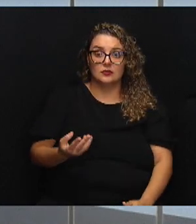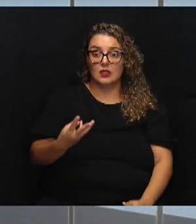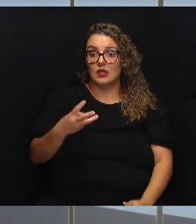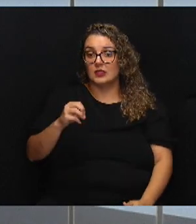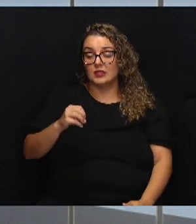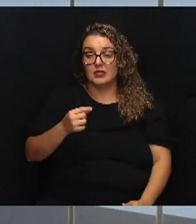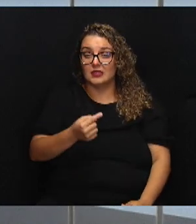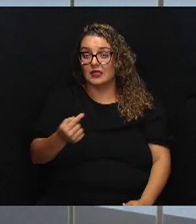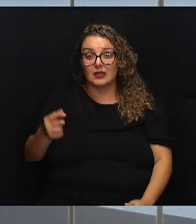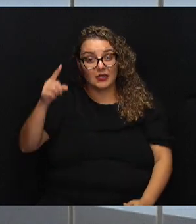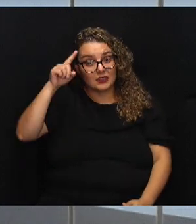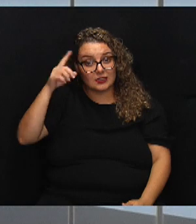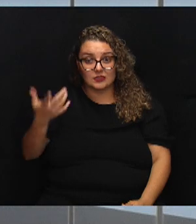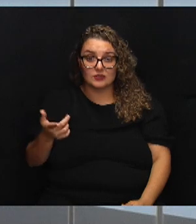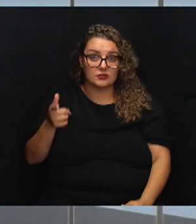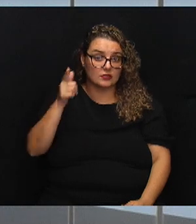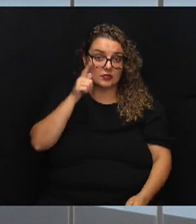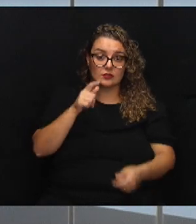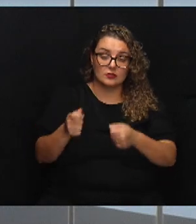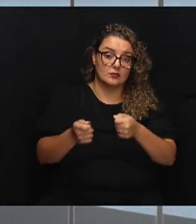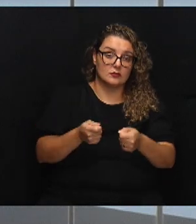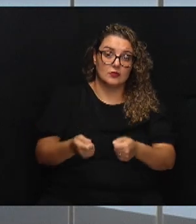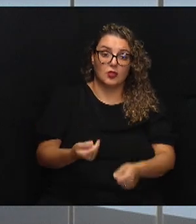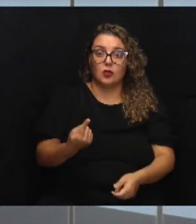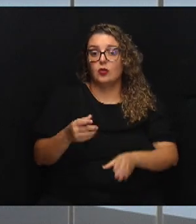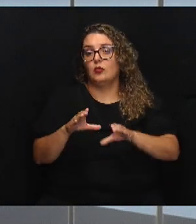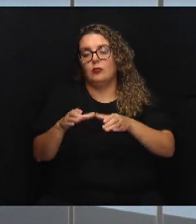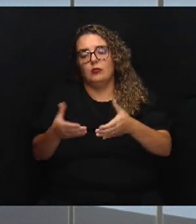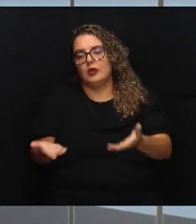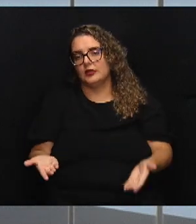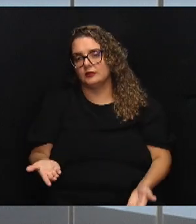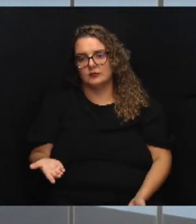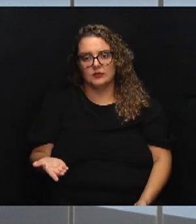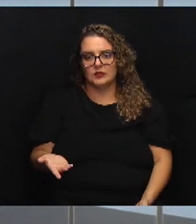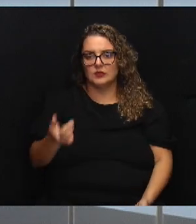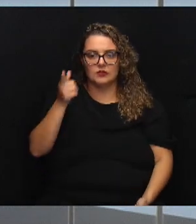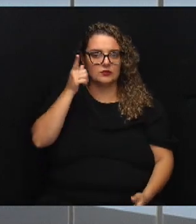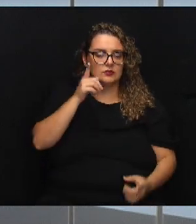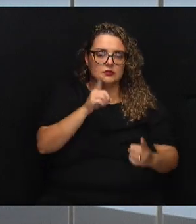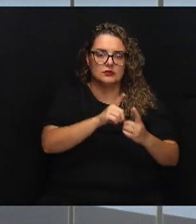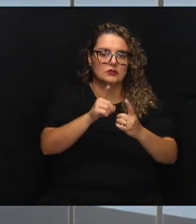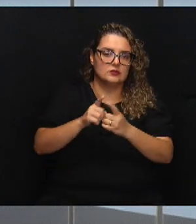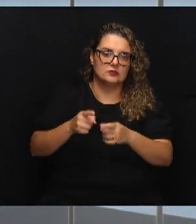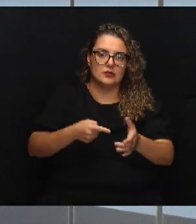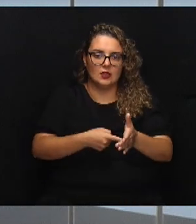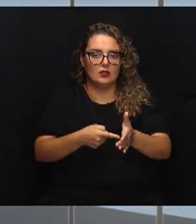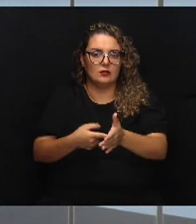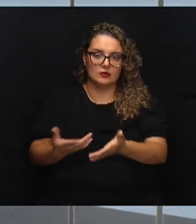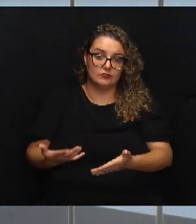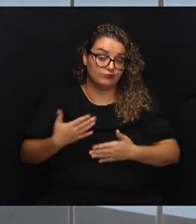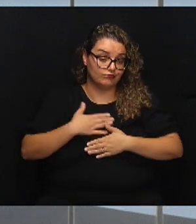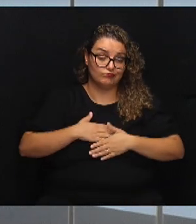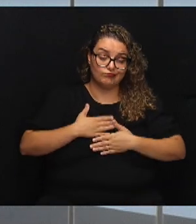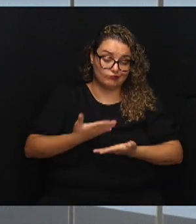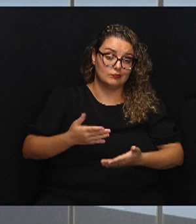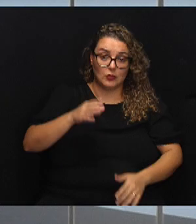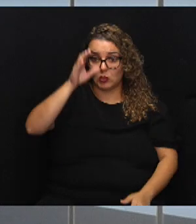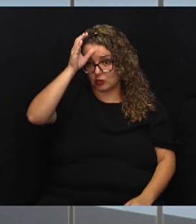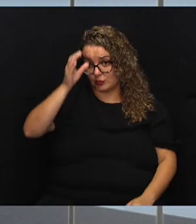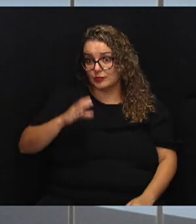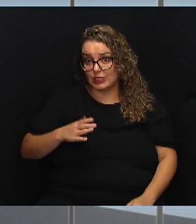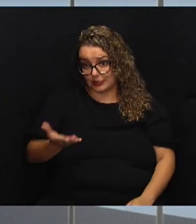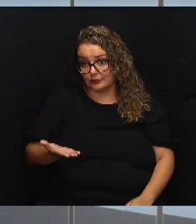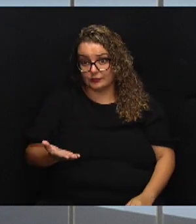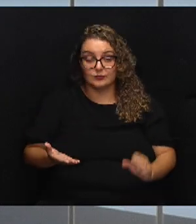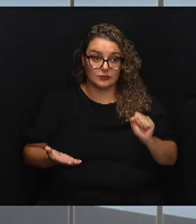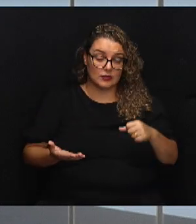dia. Então, você não consegue, com uma equipe, você não dá vazão às denúncias de maneira satisfatória para o munícipe. Então, eu